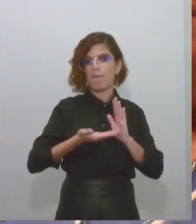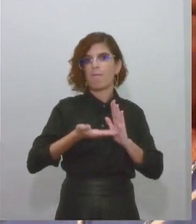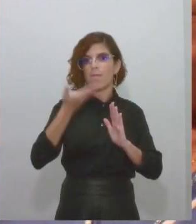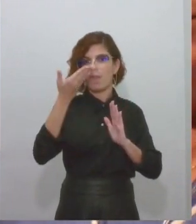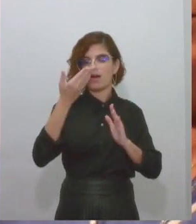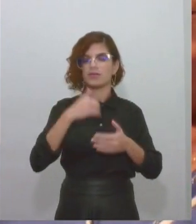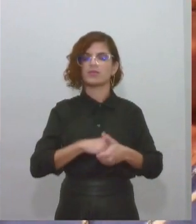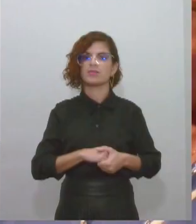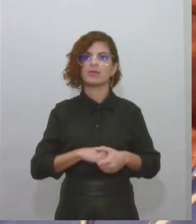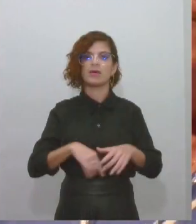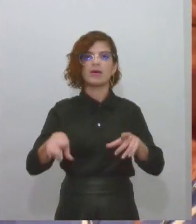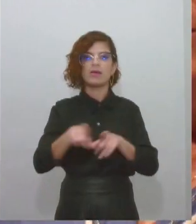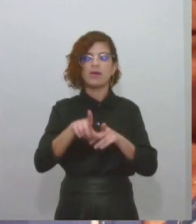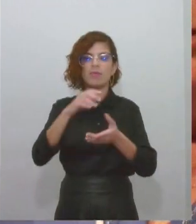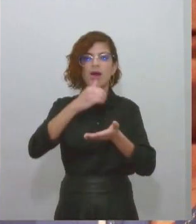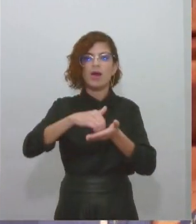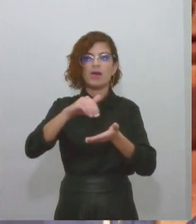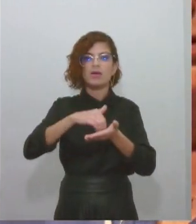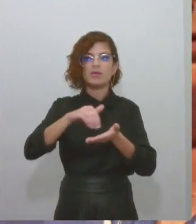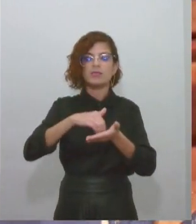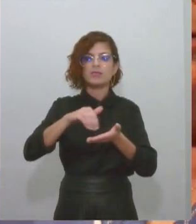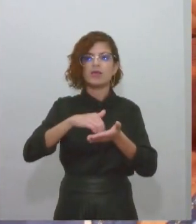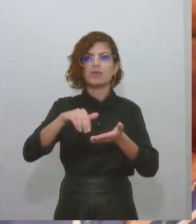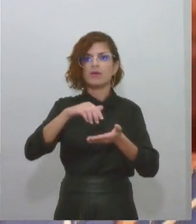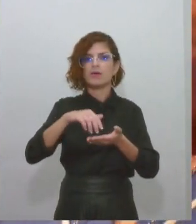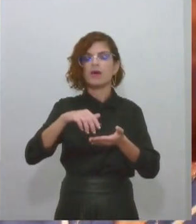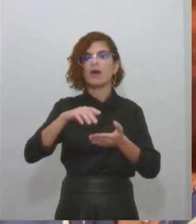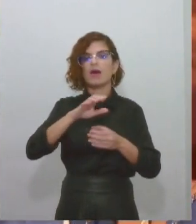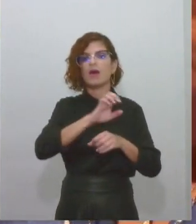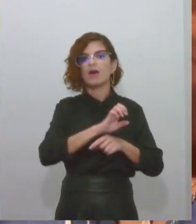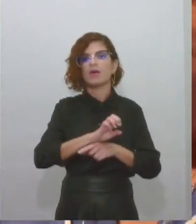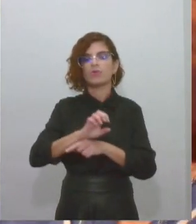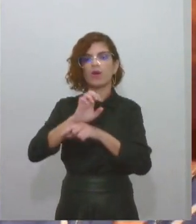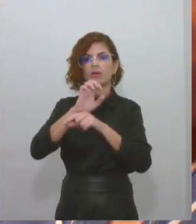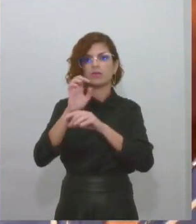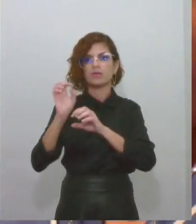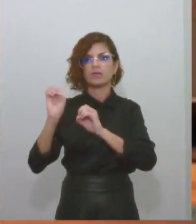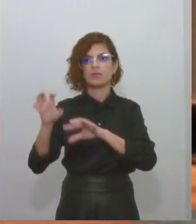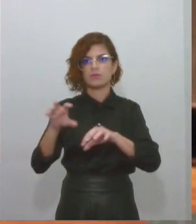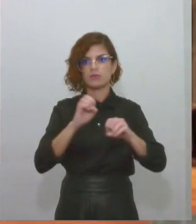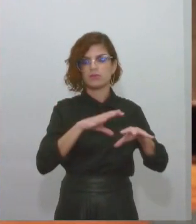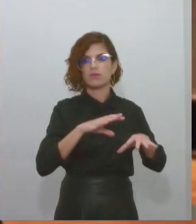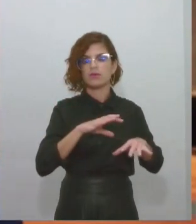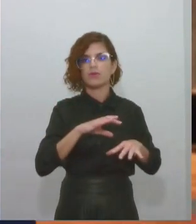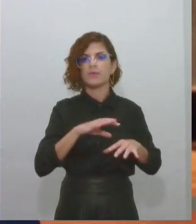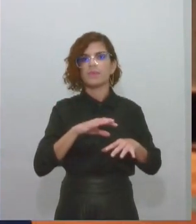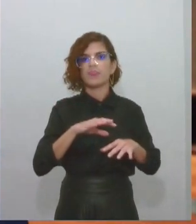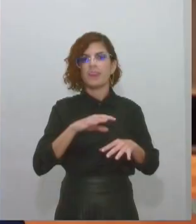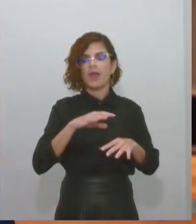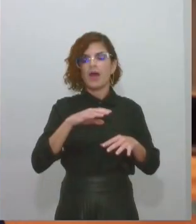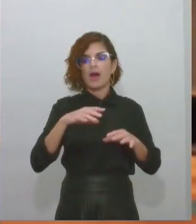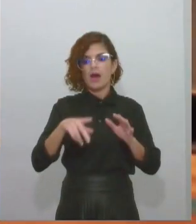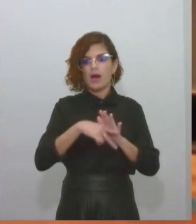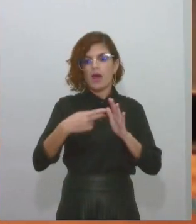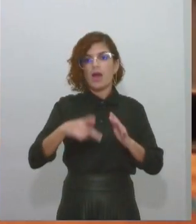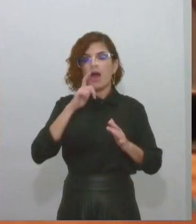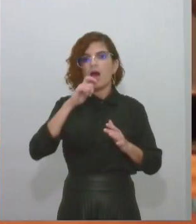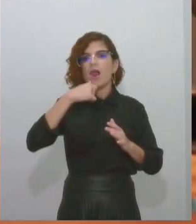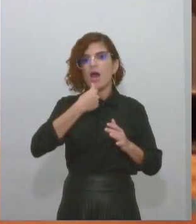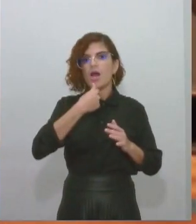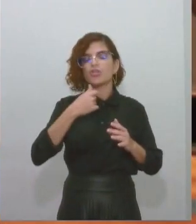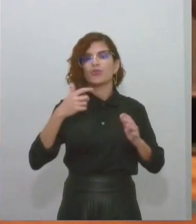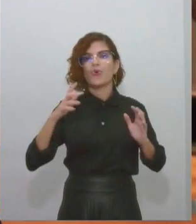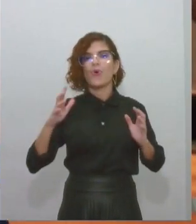da capital, Ricardo Abreu, comemorou o desempenho das escolas municipais de Sergipe. Hoje é um dia muito feliz para a